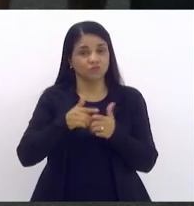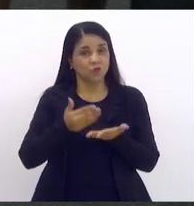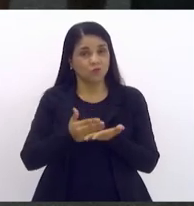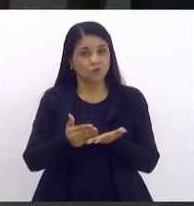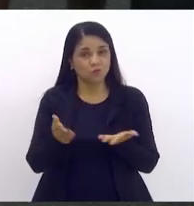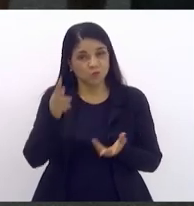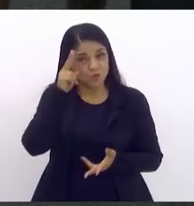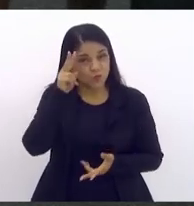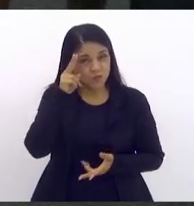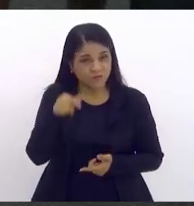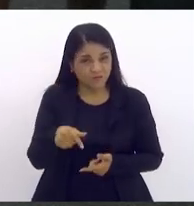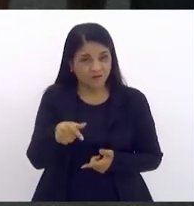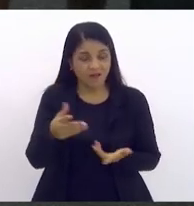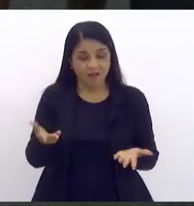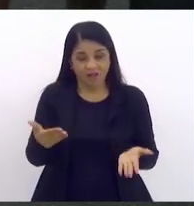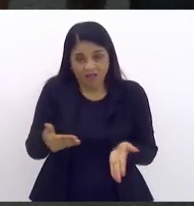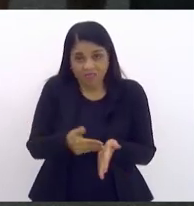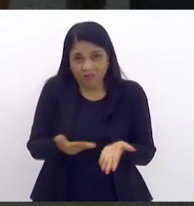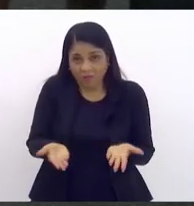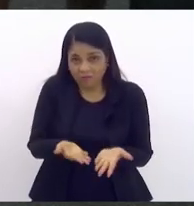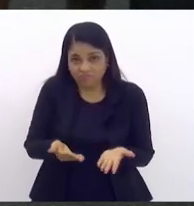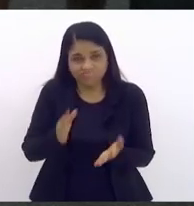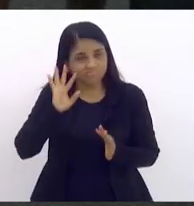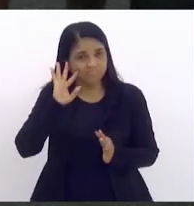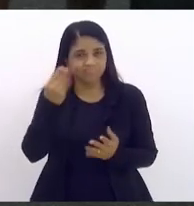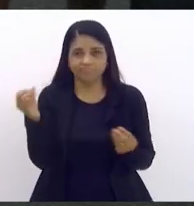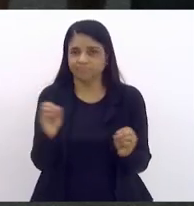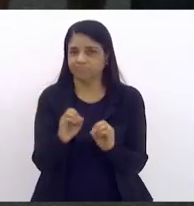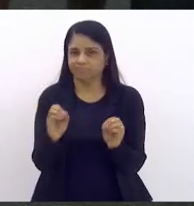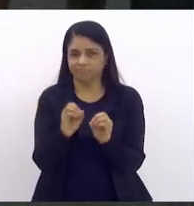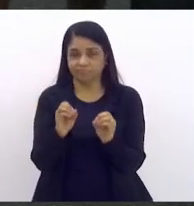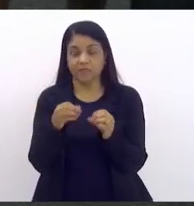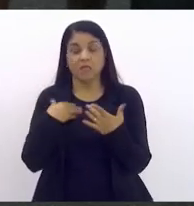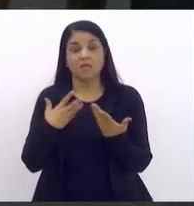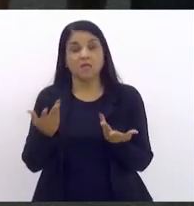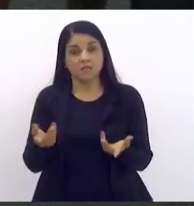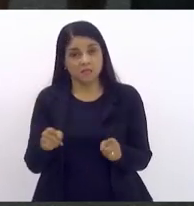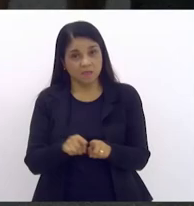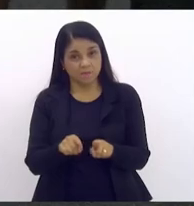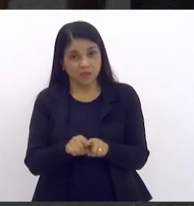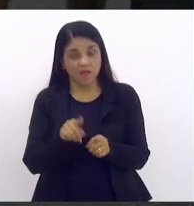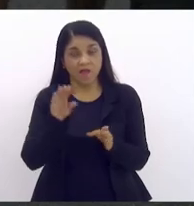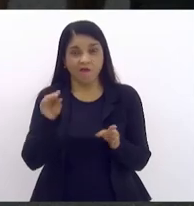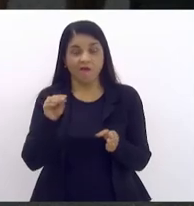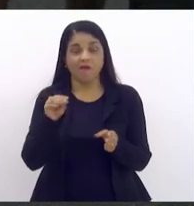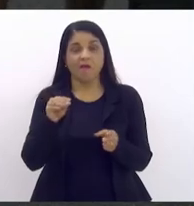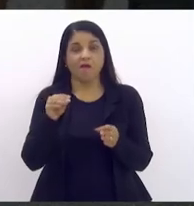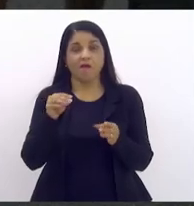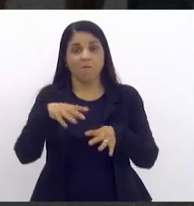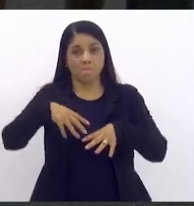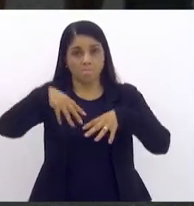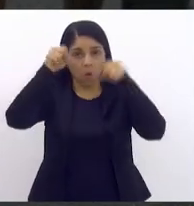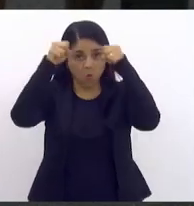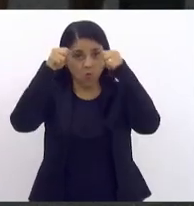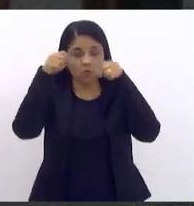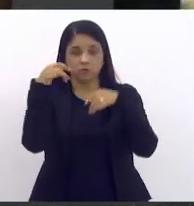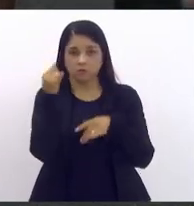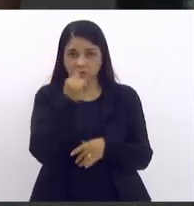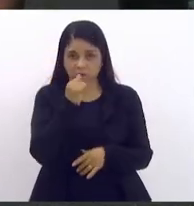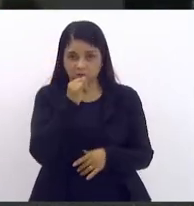até agora não foi resolvida. E, para completar, essa falta de energia